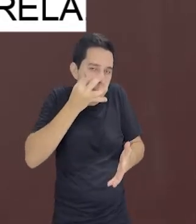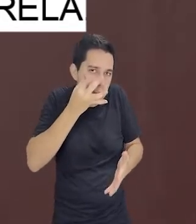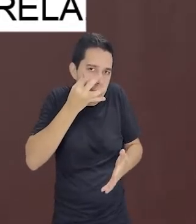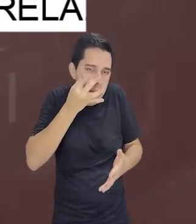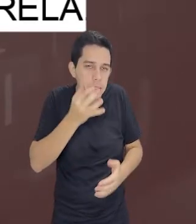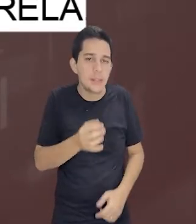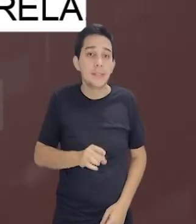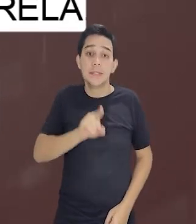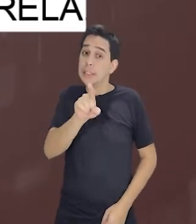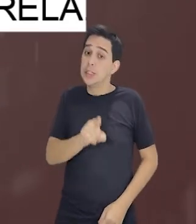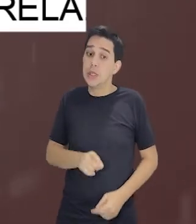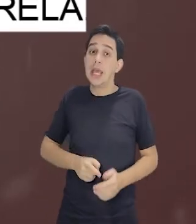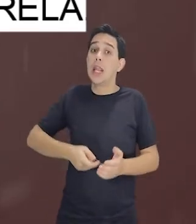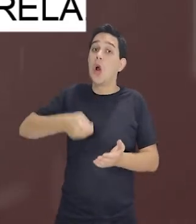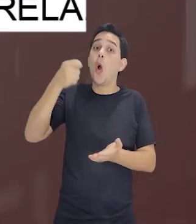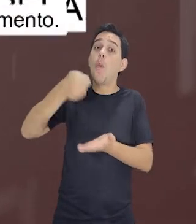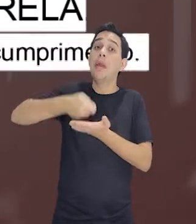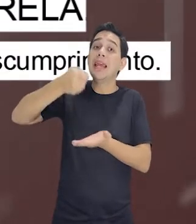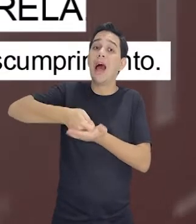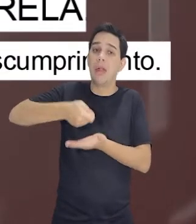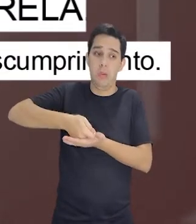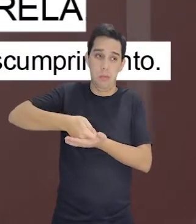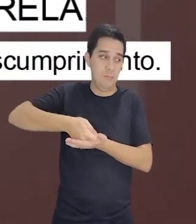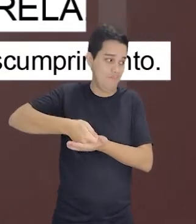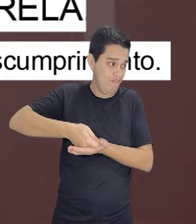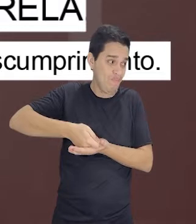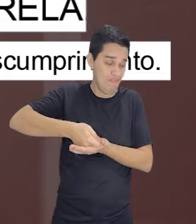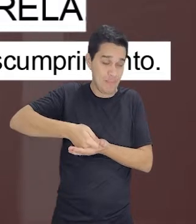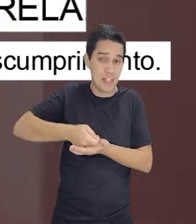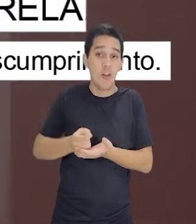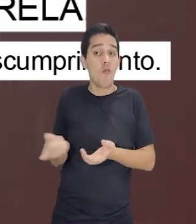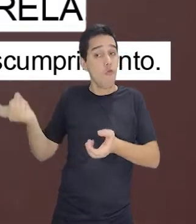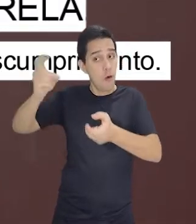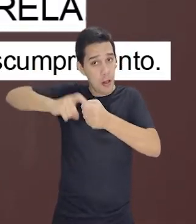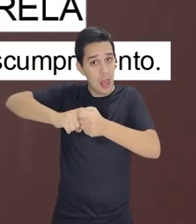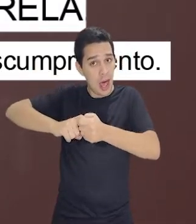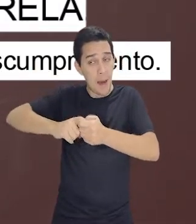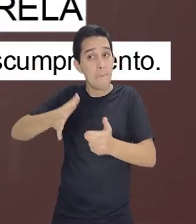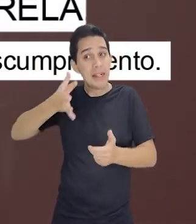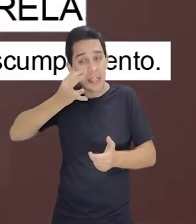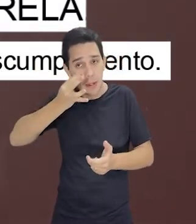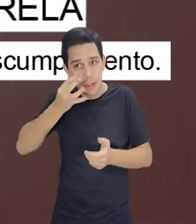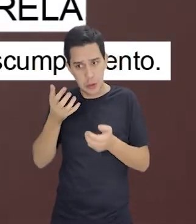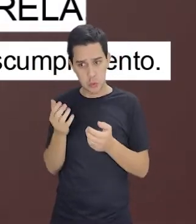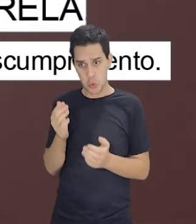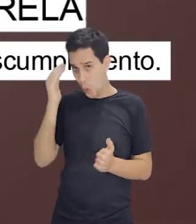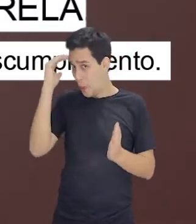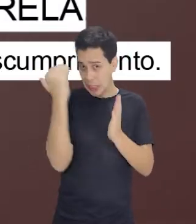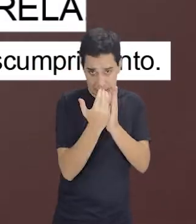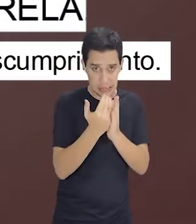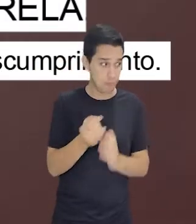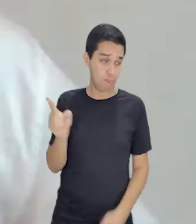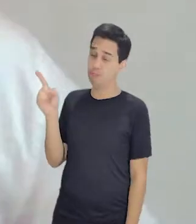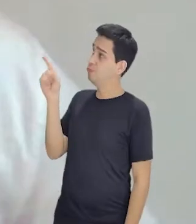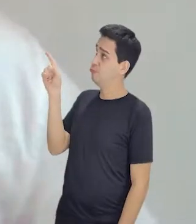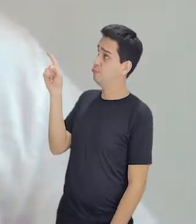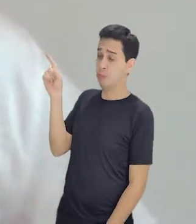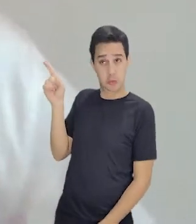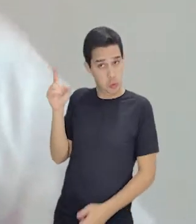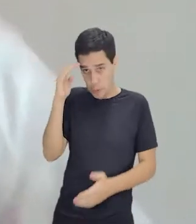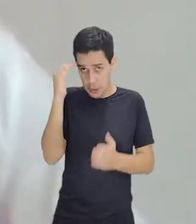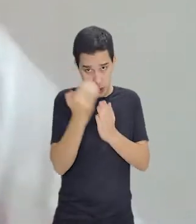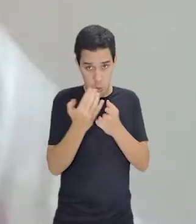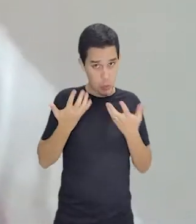né? Foi instituída uma multa diária no valor de R$5.000, então o município ele